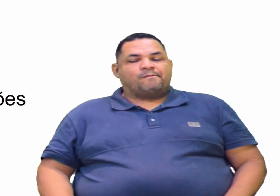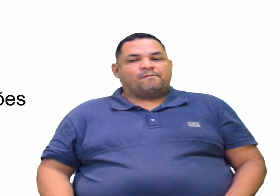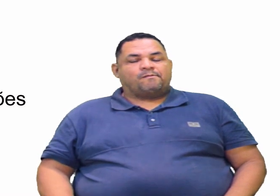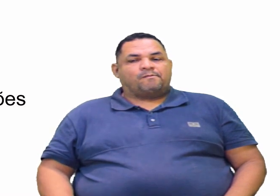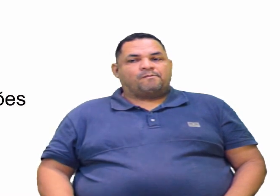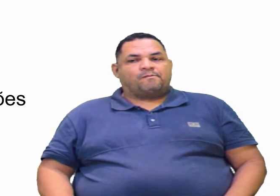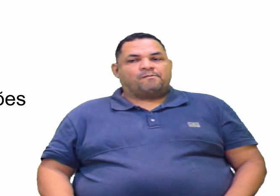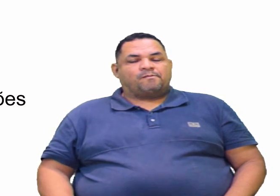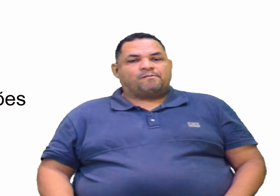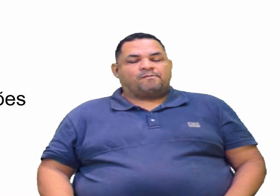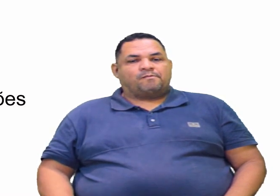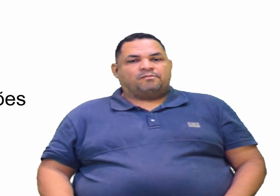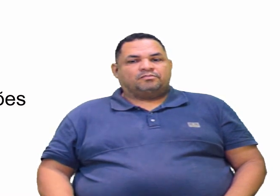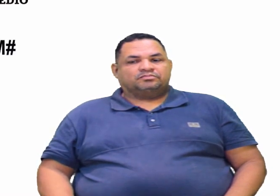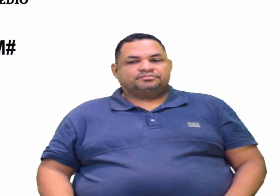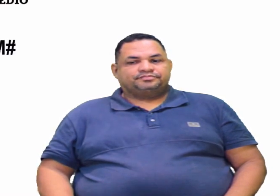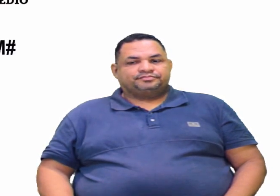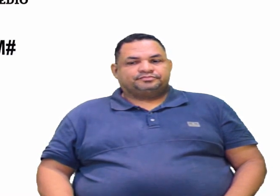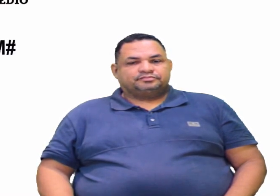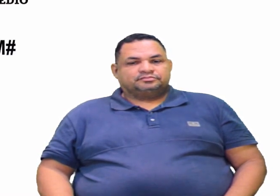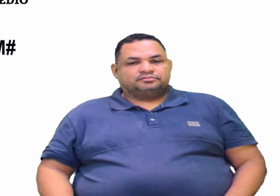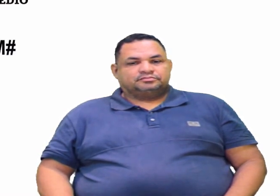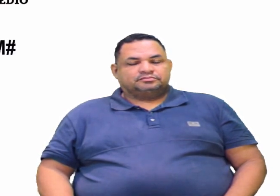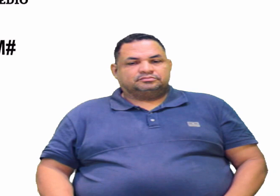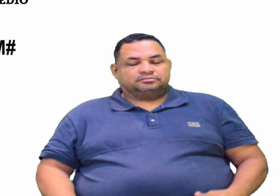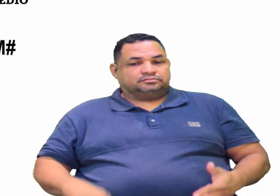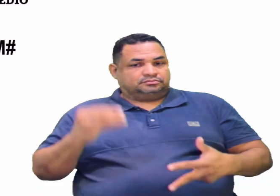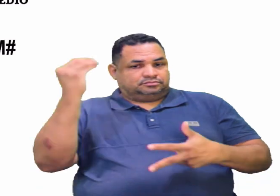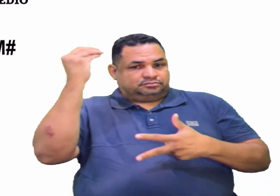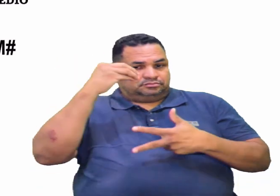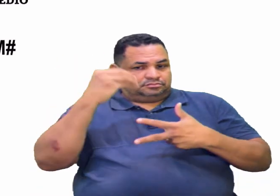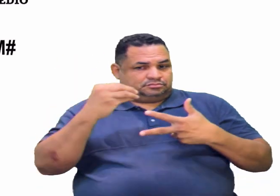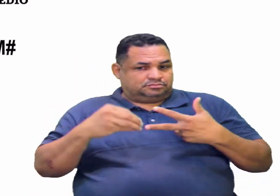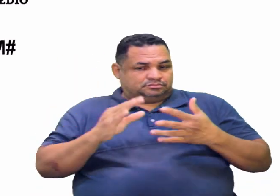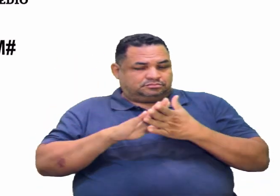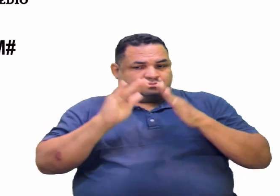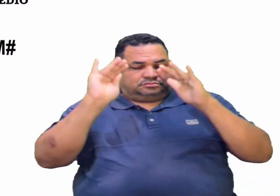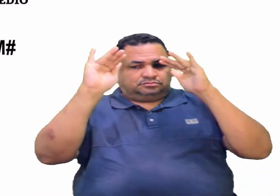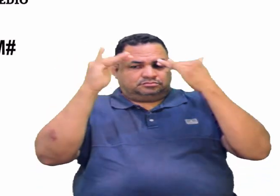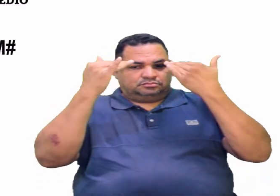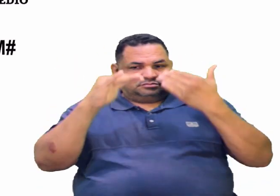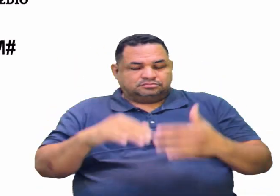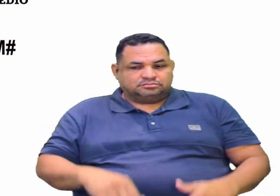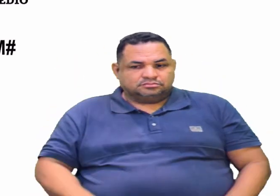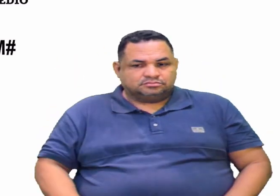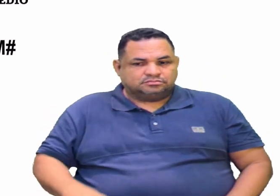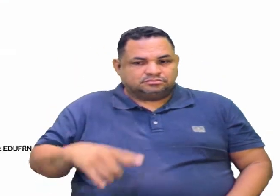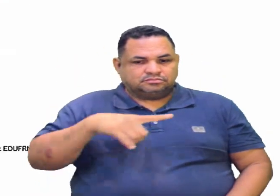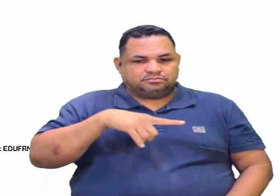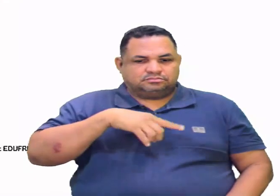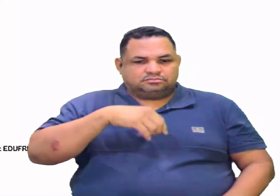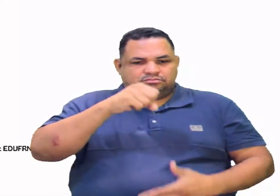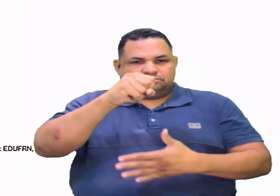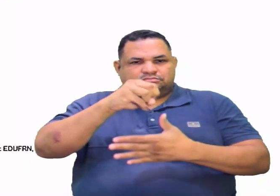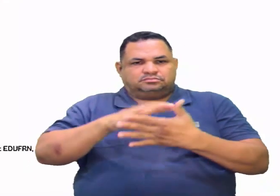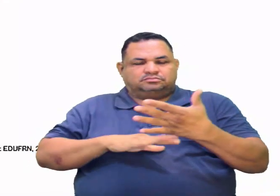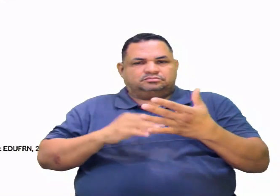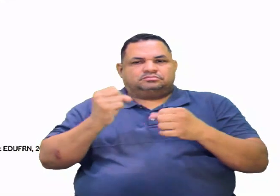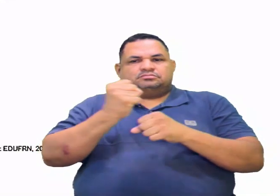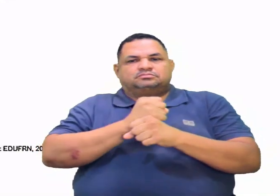função fenol. E se liga no Enem. A gente tem uma questão aqui de